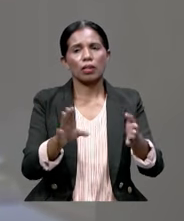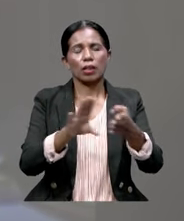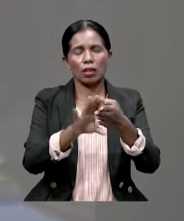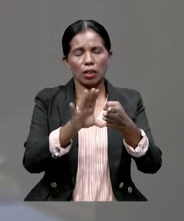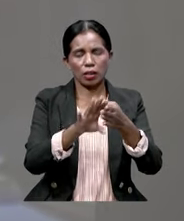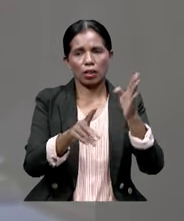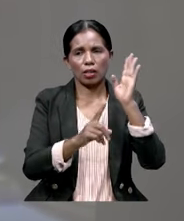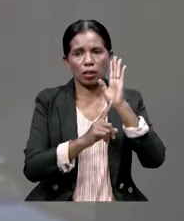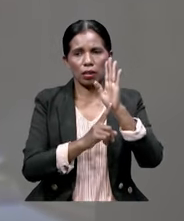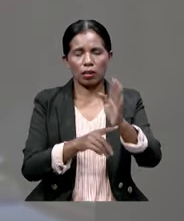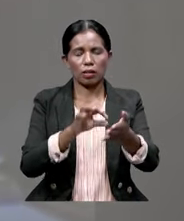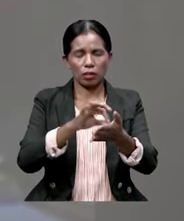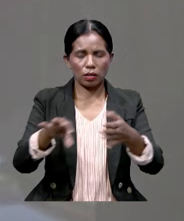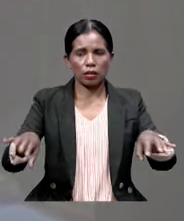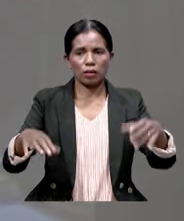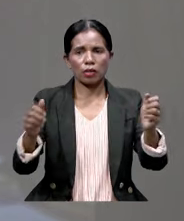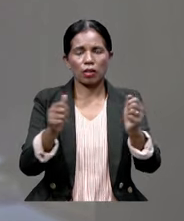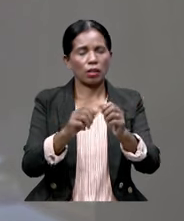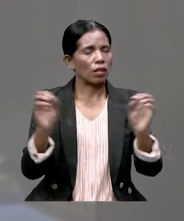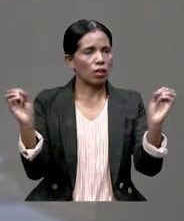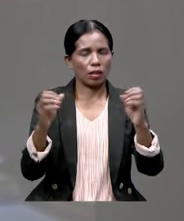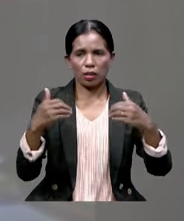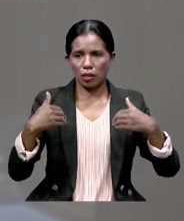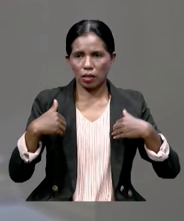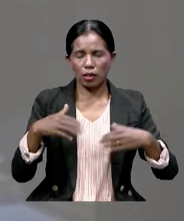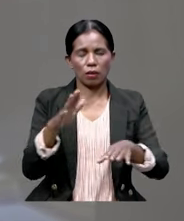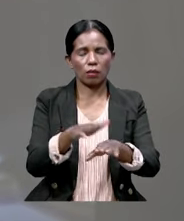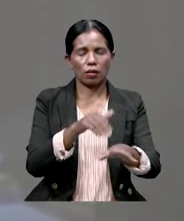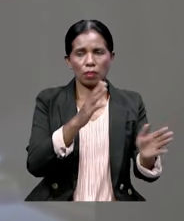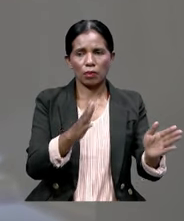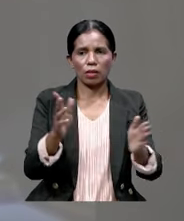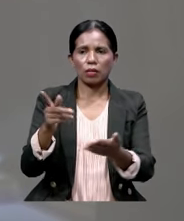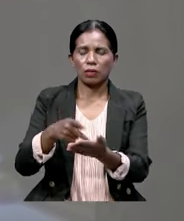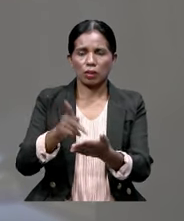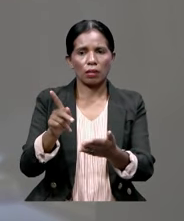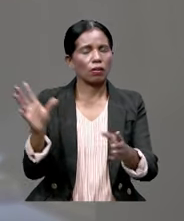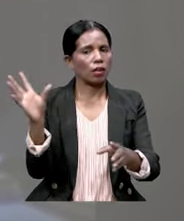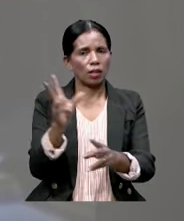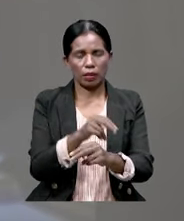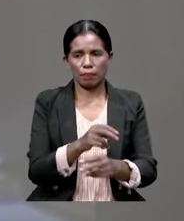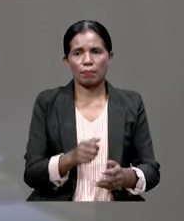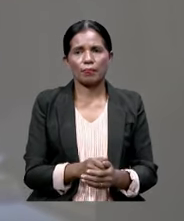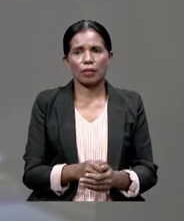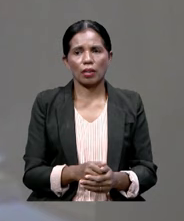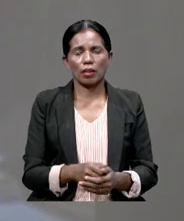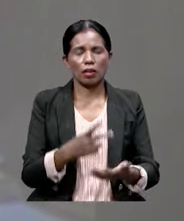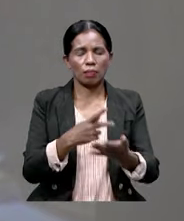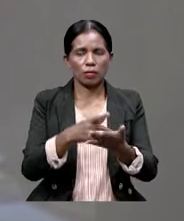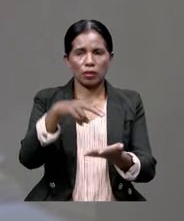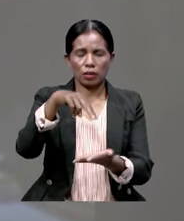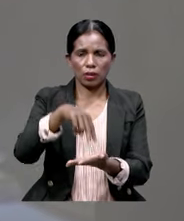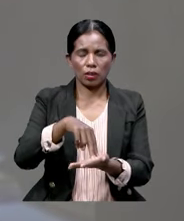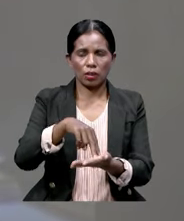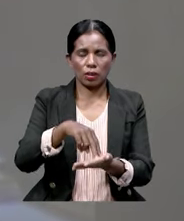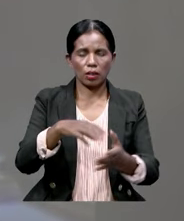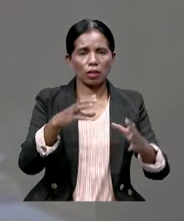no contrato Laiha, afeita para processo pagamento Galai. E projeto Hari,